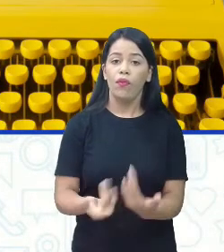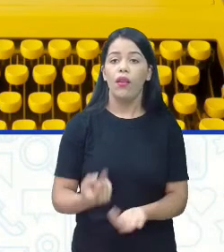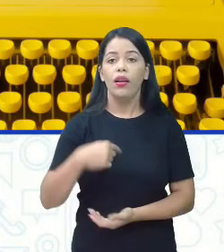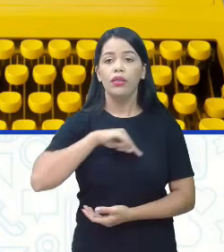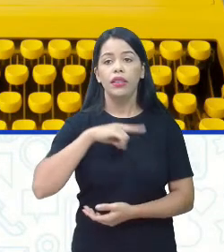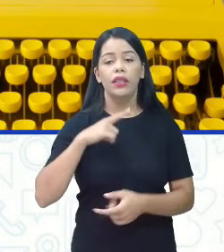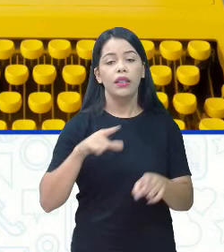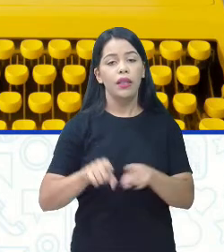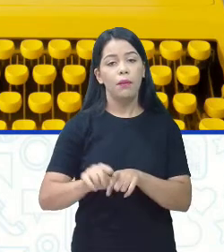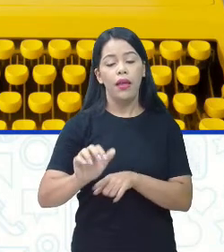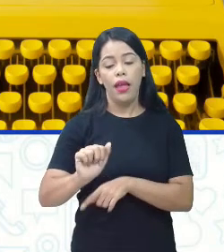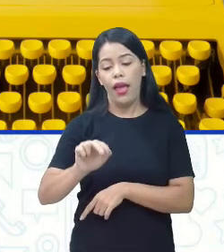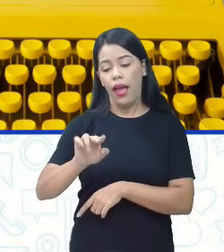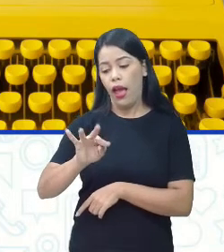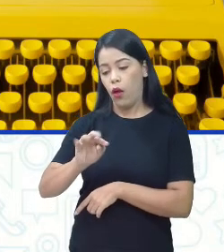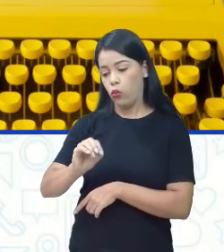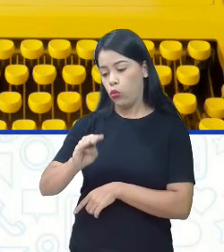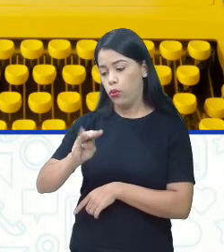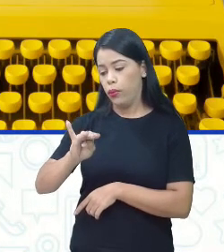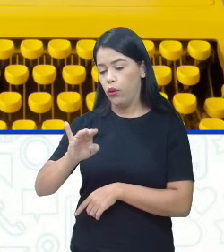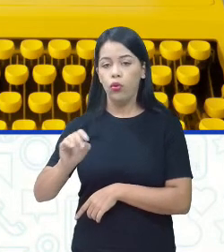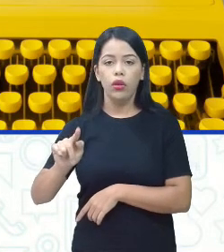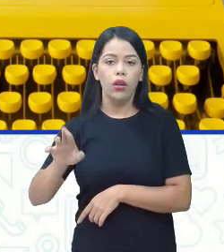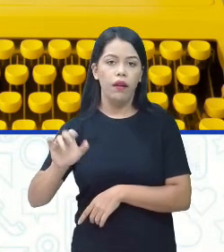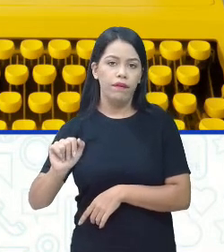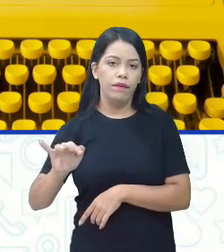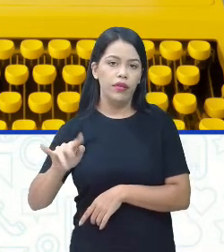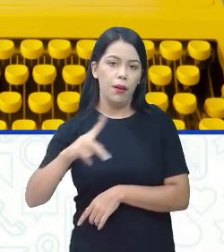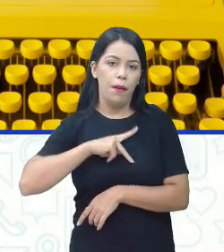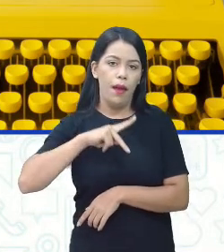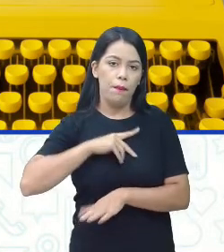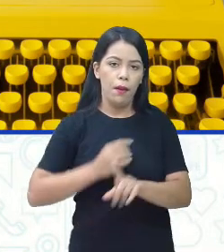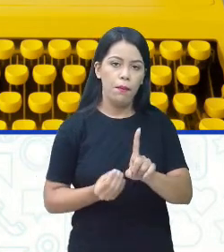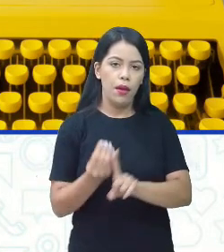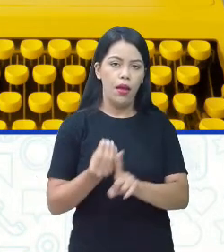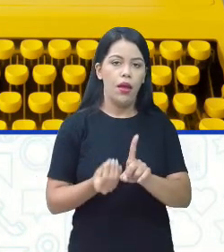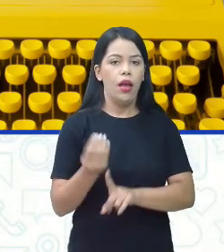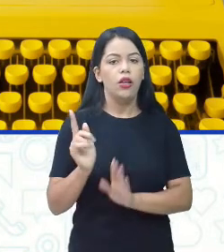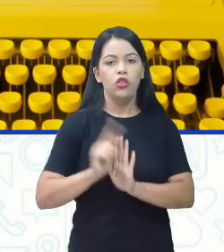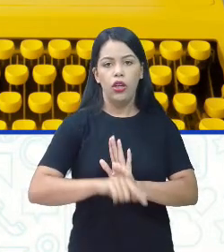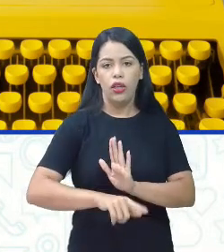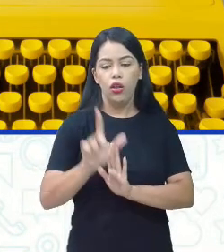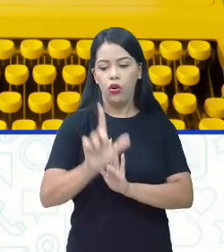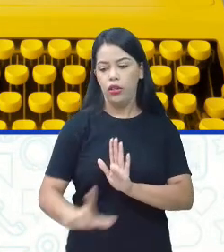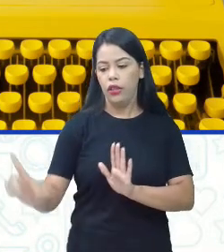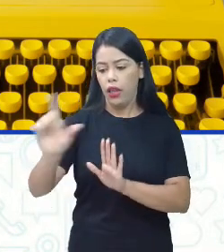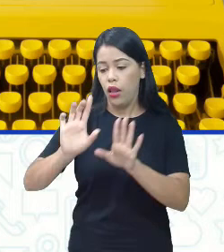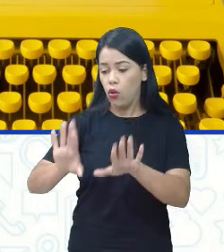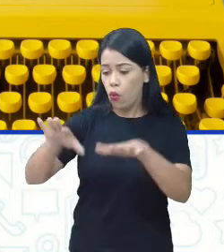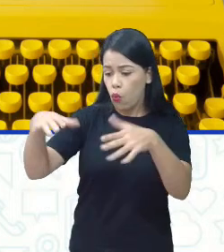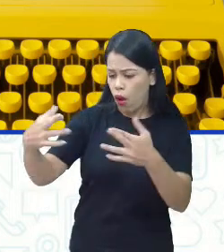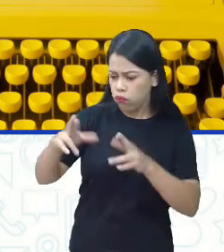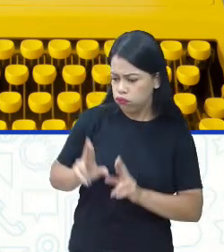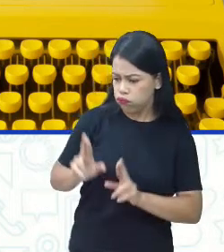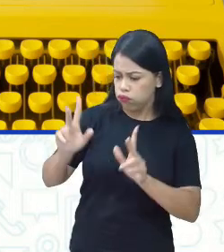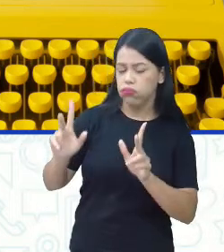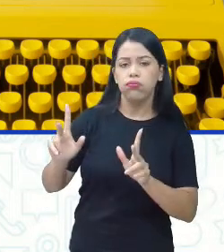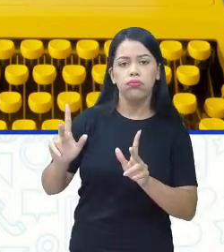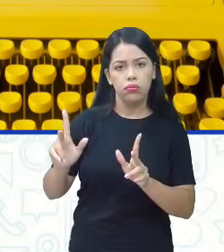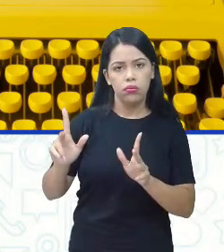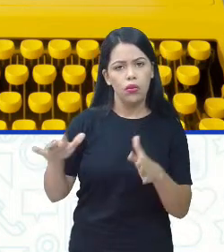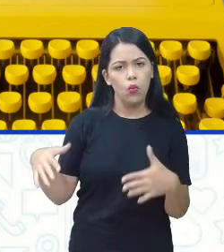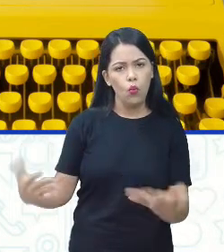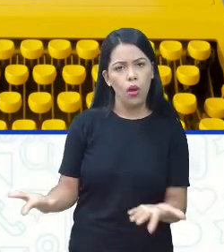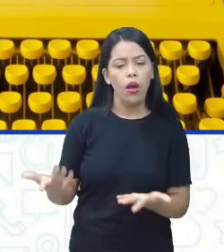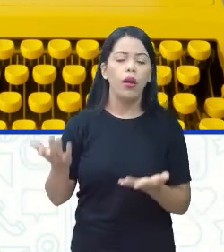a autobiografia, que é um gênero literário. E aí, qual a diferença? A diferença é que